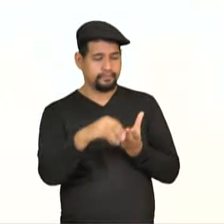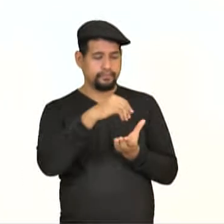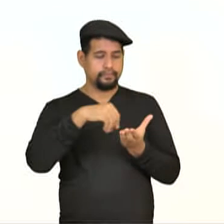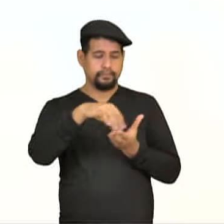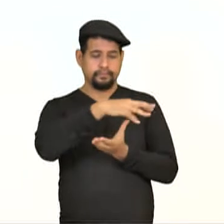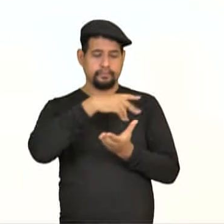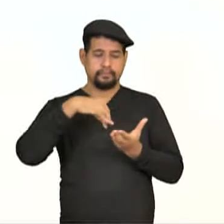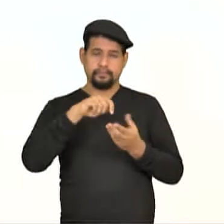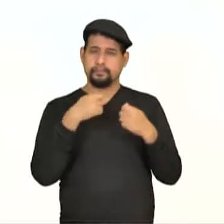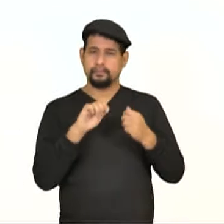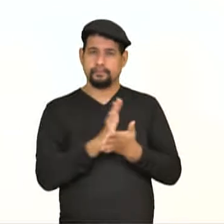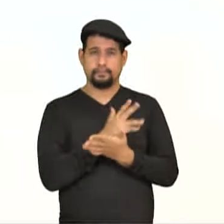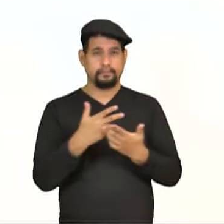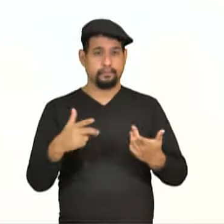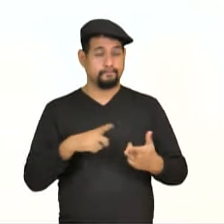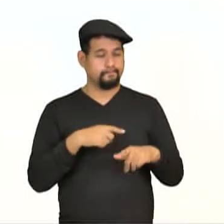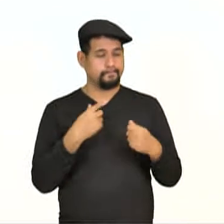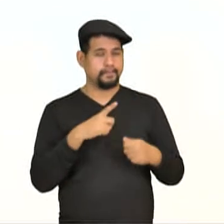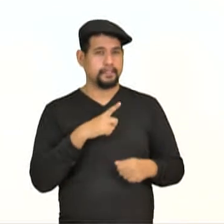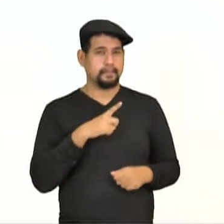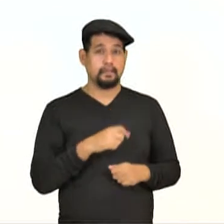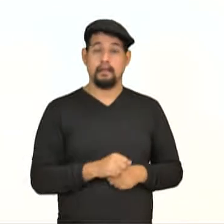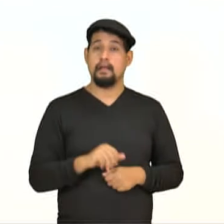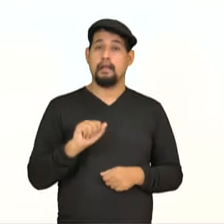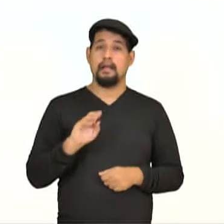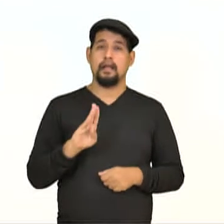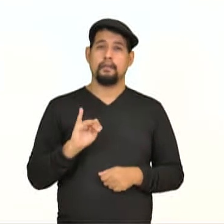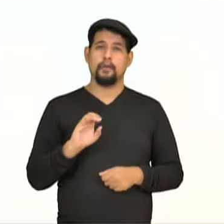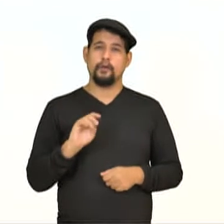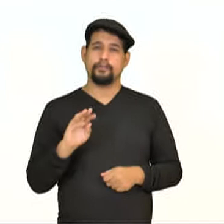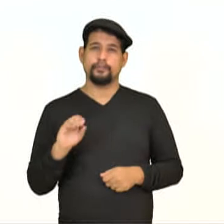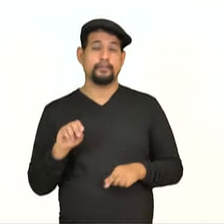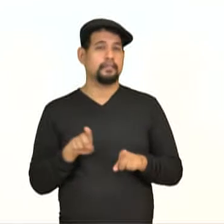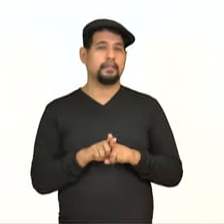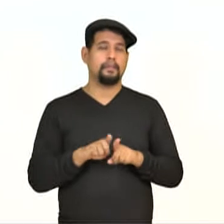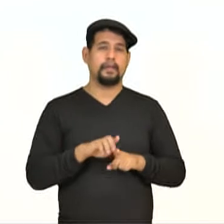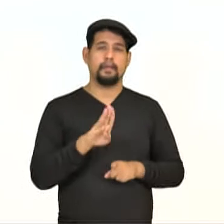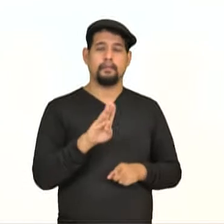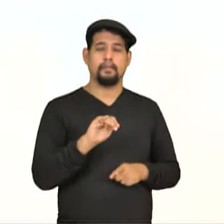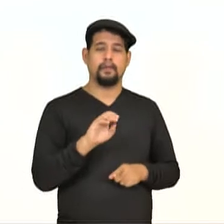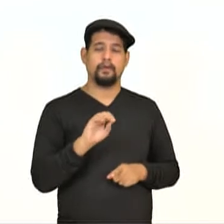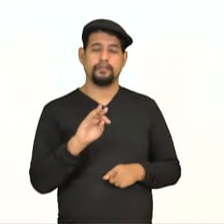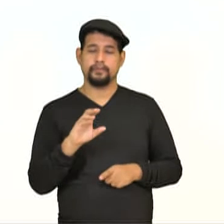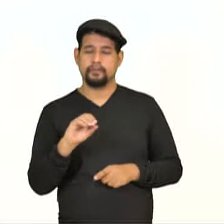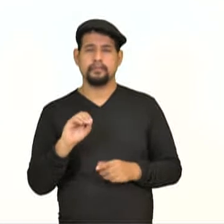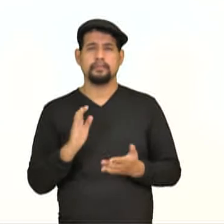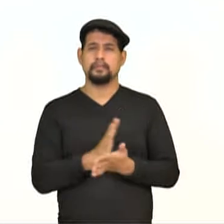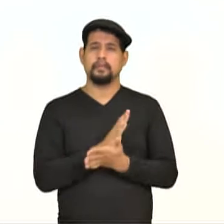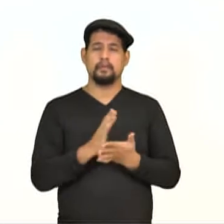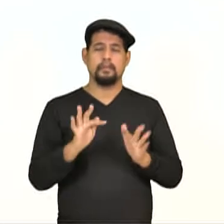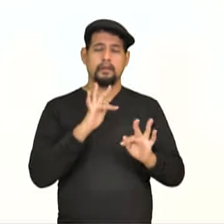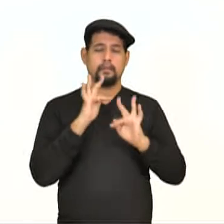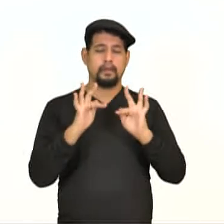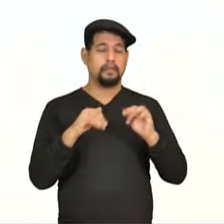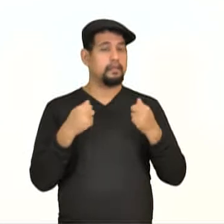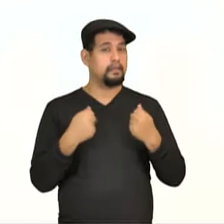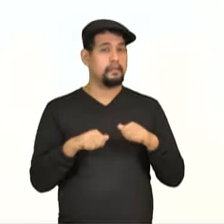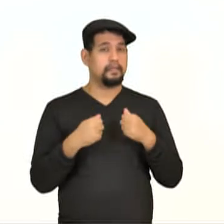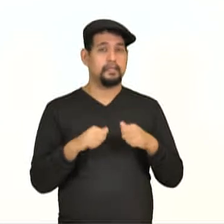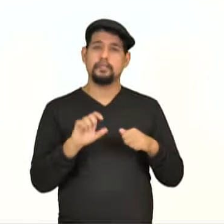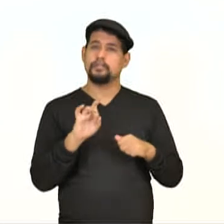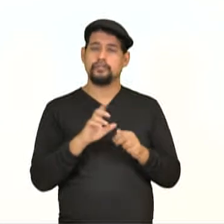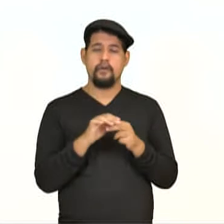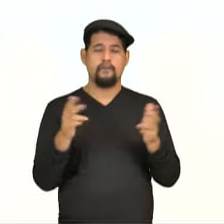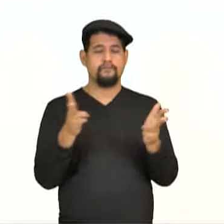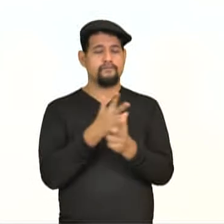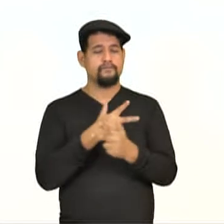de alguns agentes, que nós temos os agentes abióticos e bióticos. Então tem plantas que precisam apenas do vento